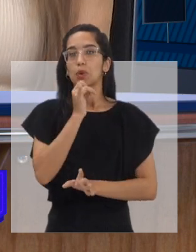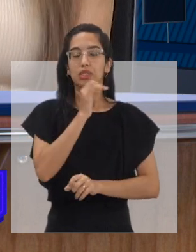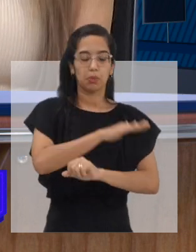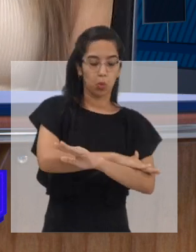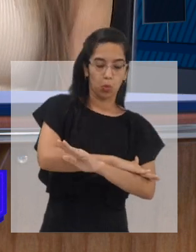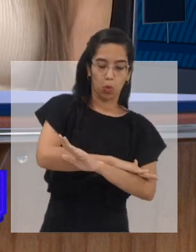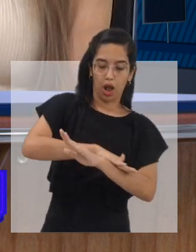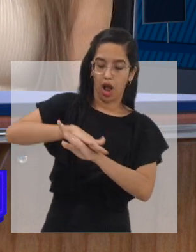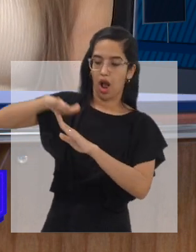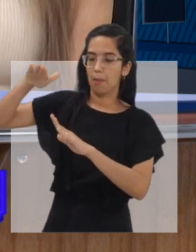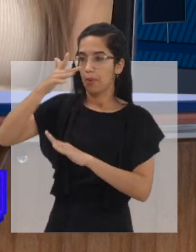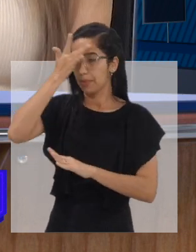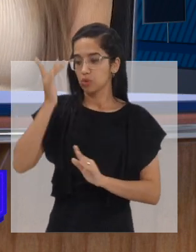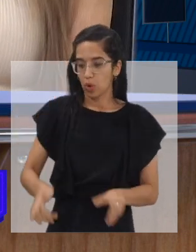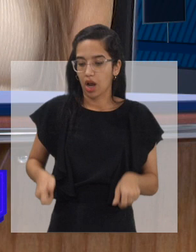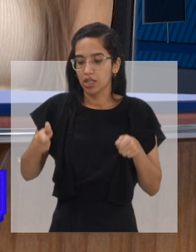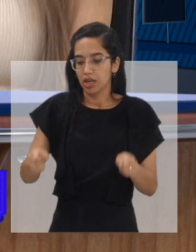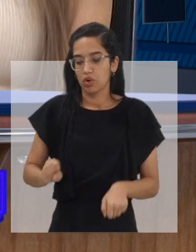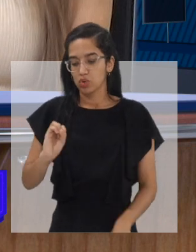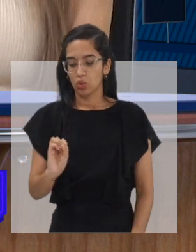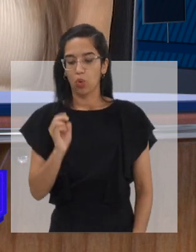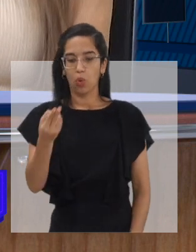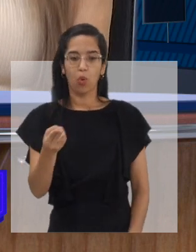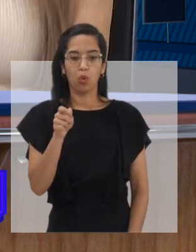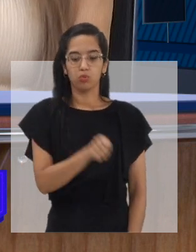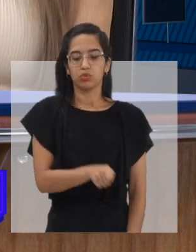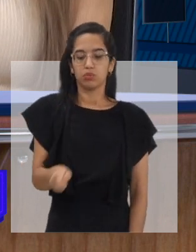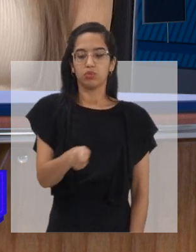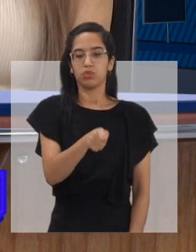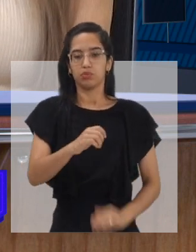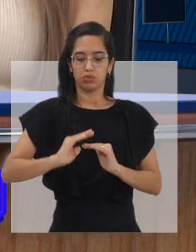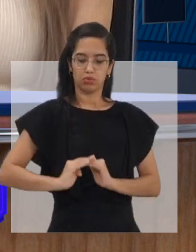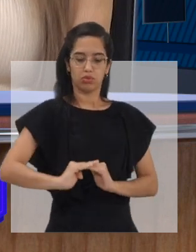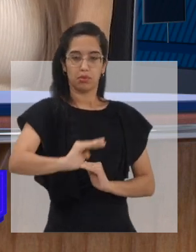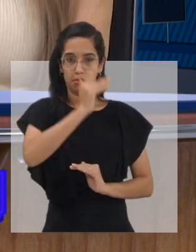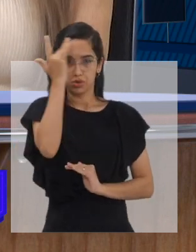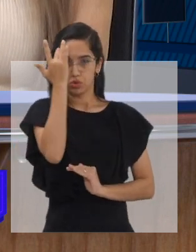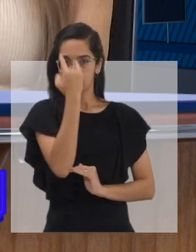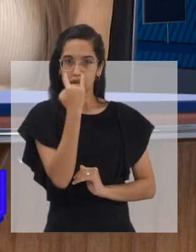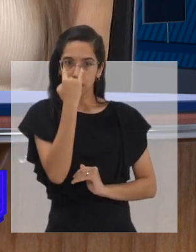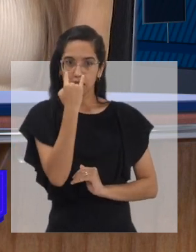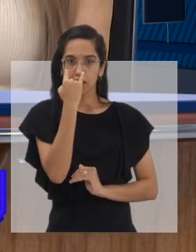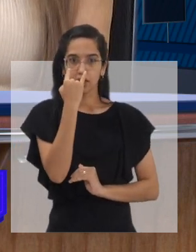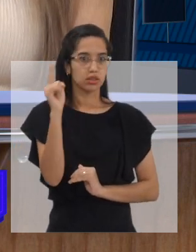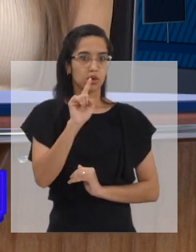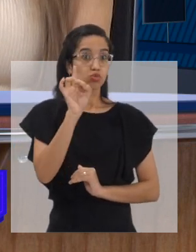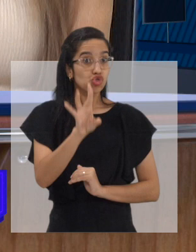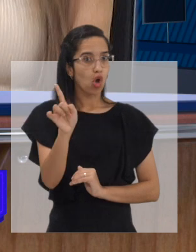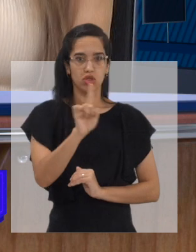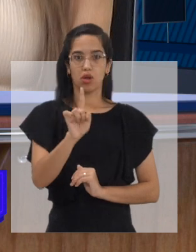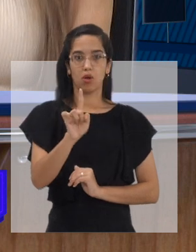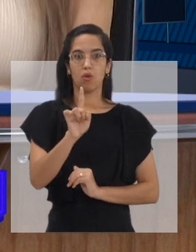rampa para um cadeirante ou do famoso piso tátil para a pessoa cega. E essa acessibilidade ela